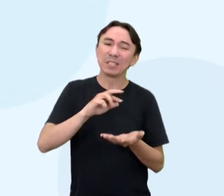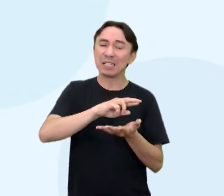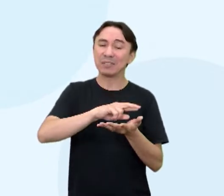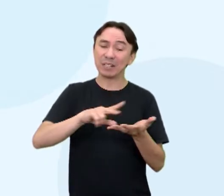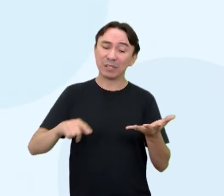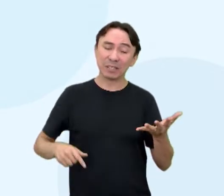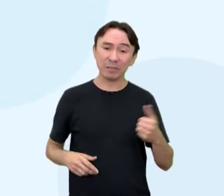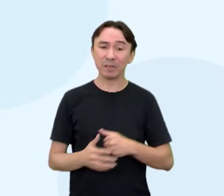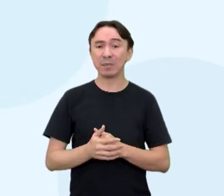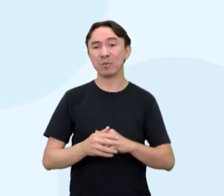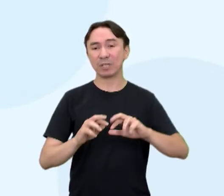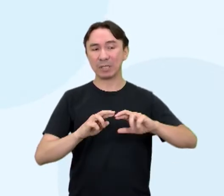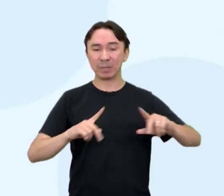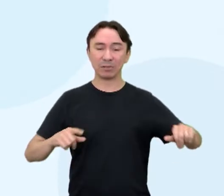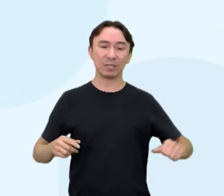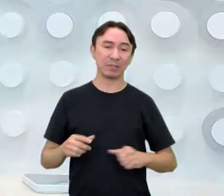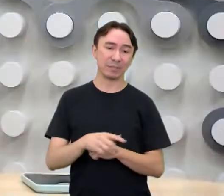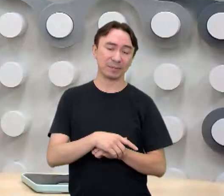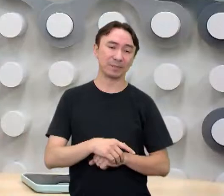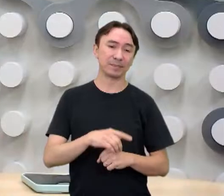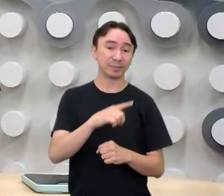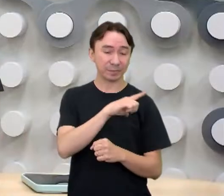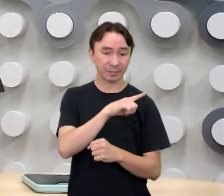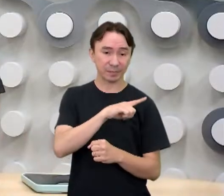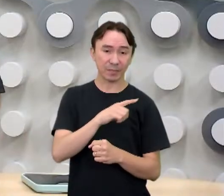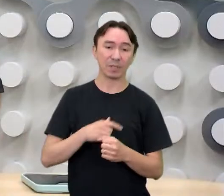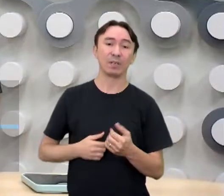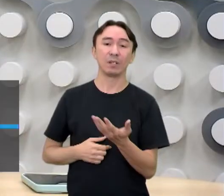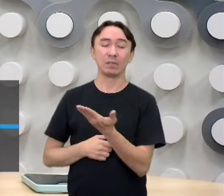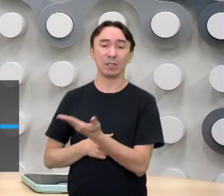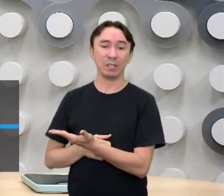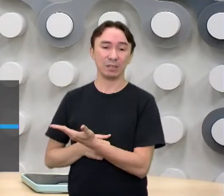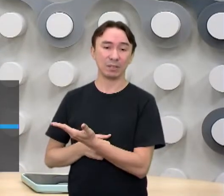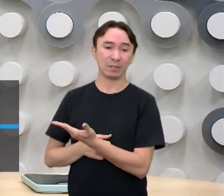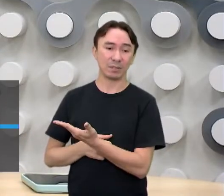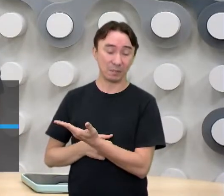vocês, né, desses movimentos aí, né, das correntes